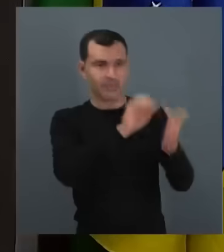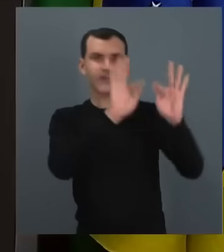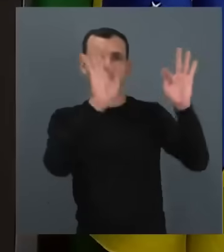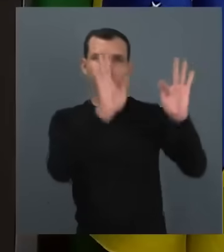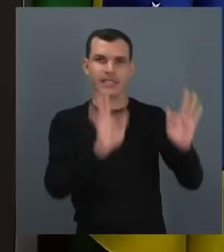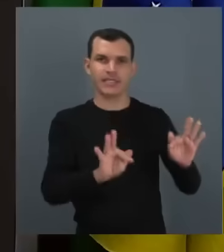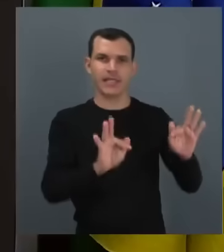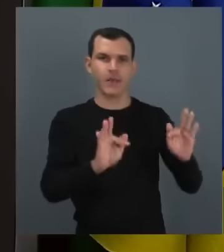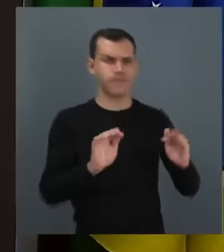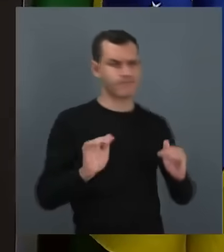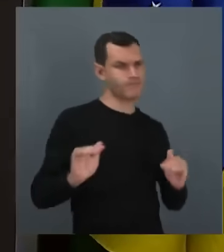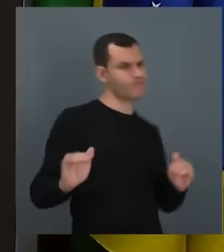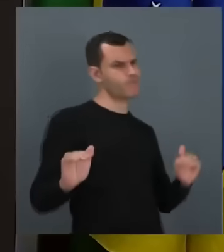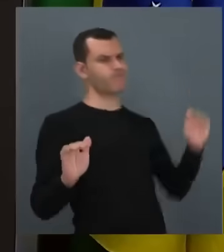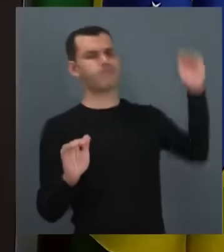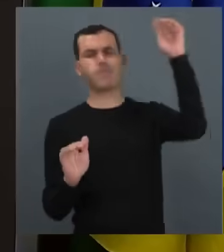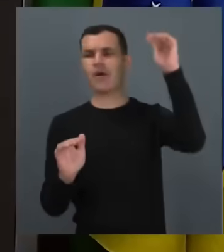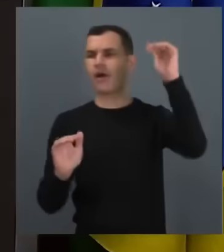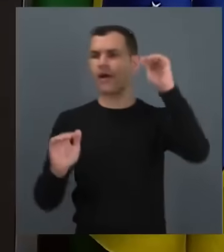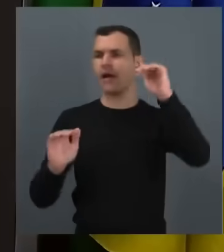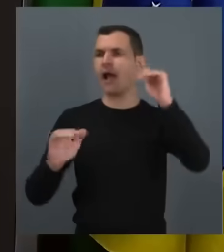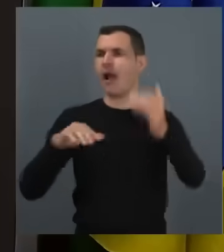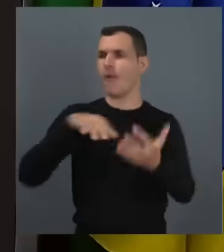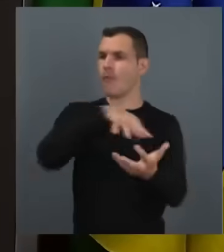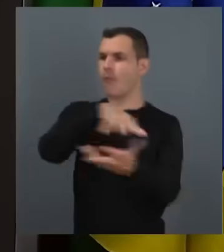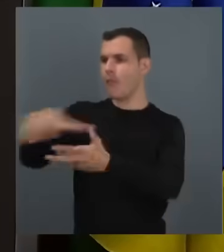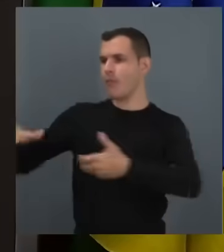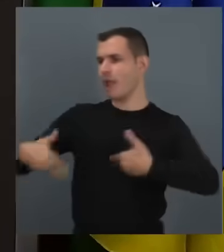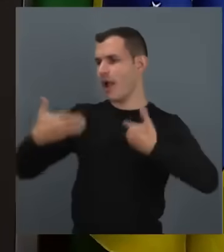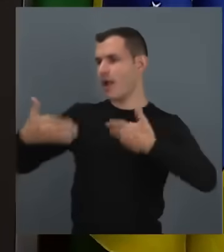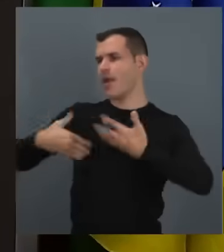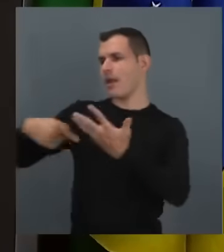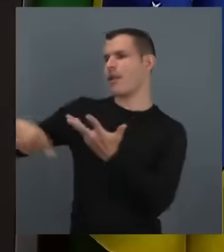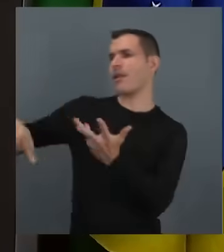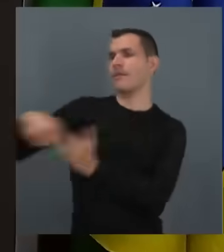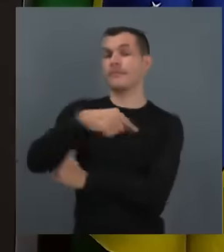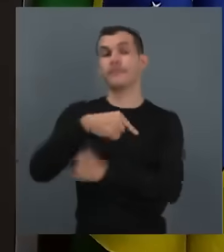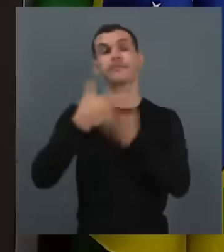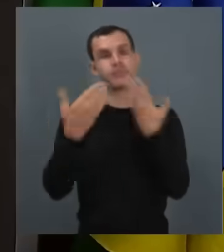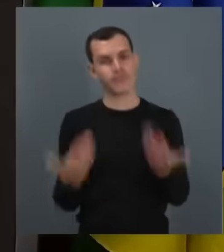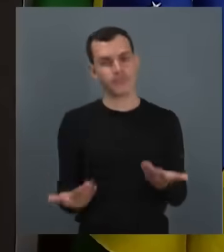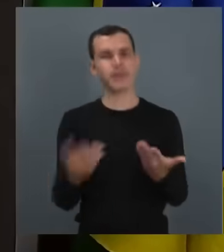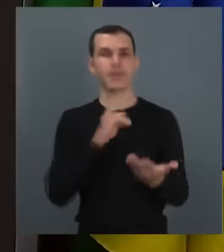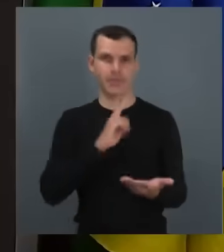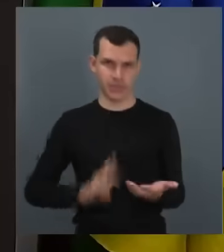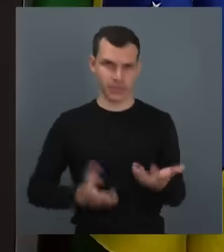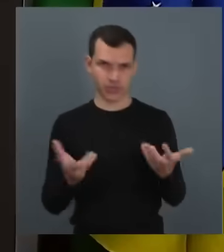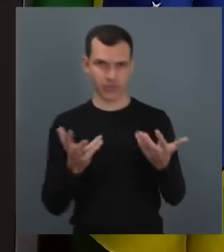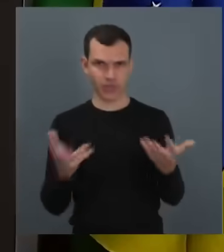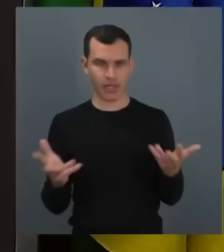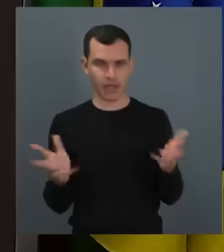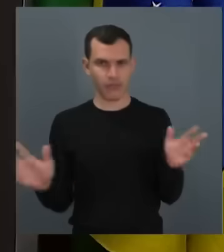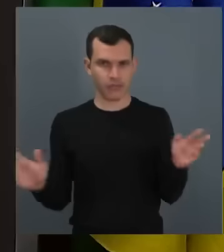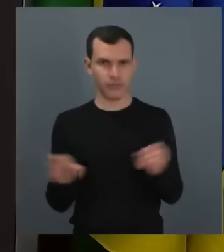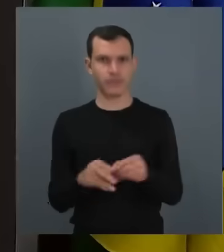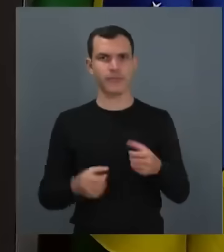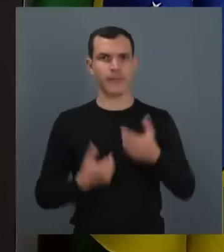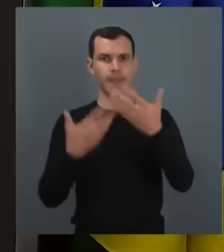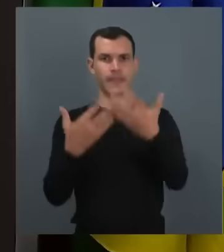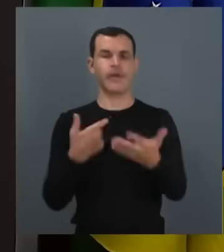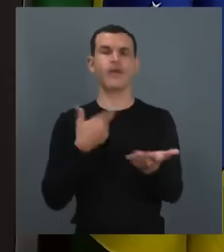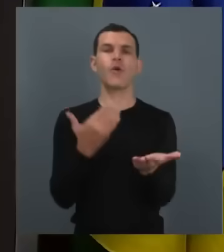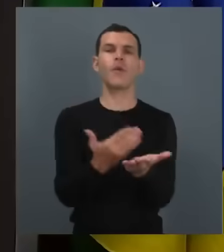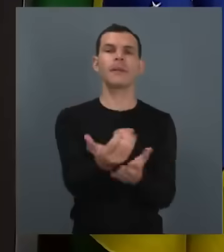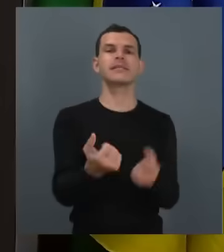as outras alegrias do mundo. Nesses 23 segundos que me restam, senhor presidente, eu quero dizer que eu comecei falando do espiritismo e termino